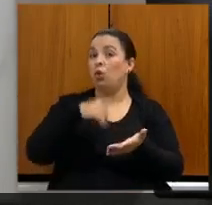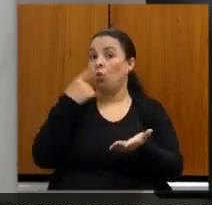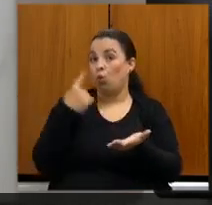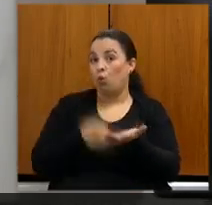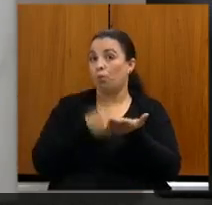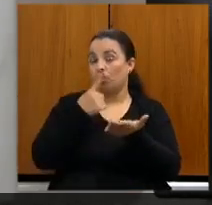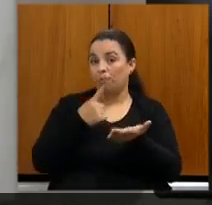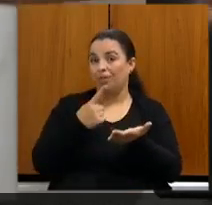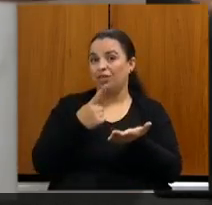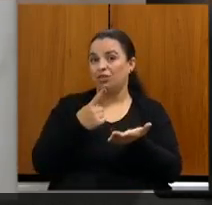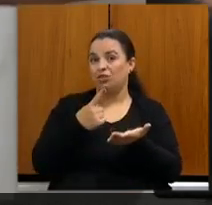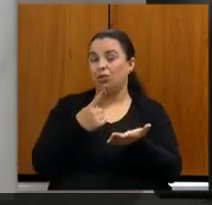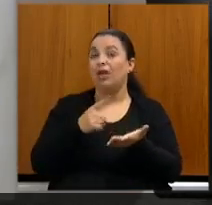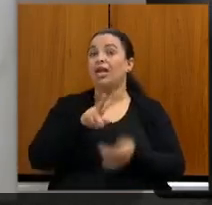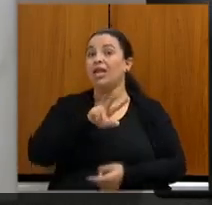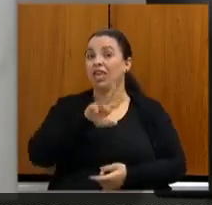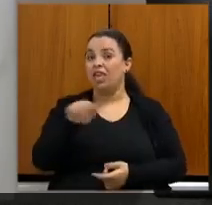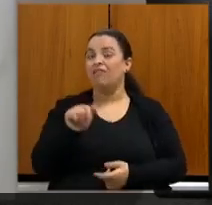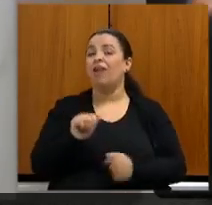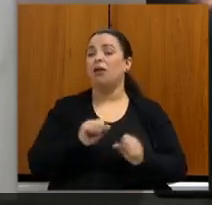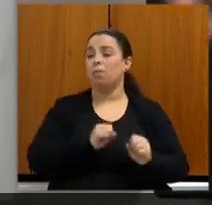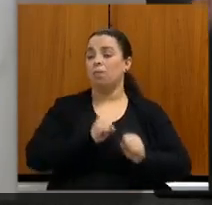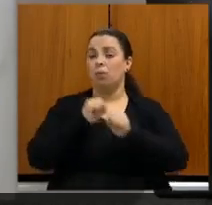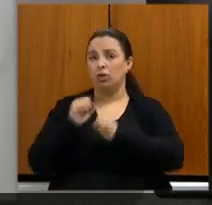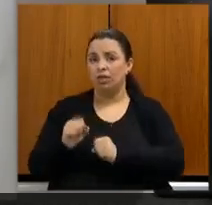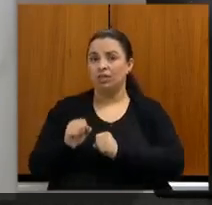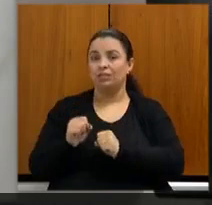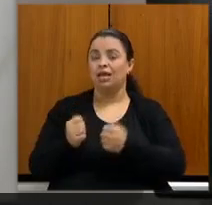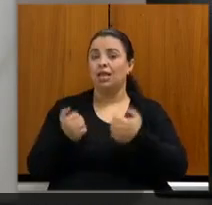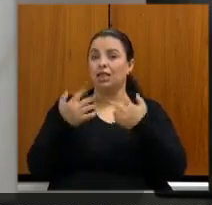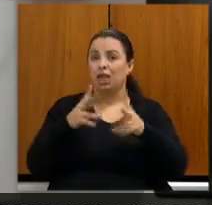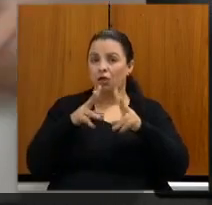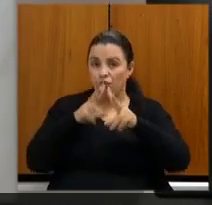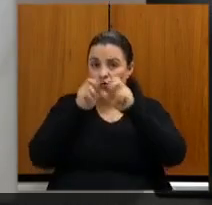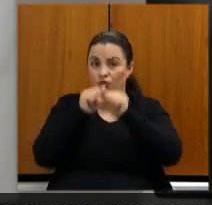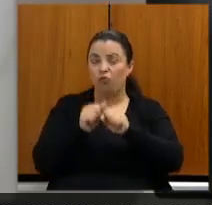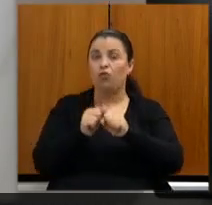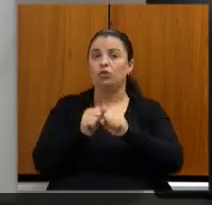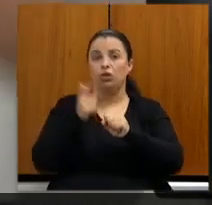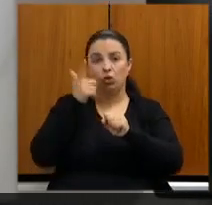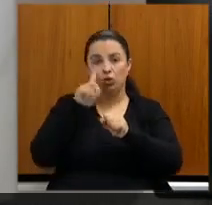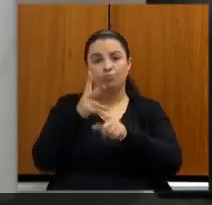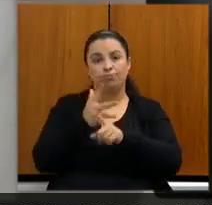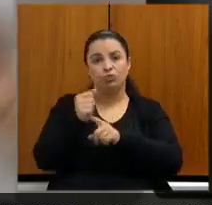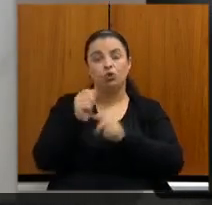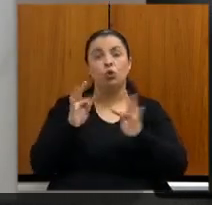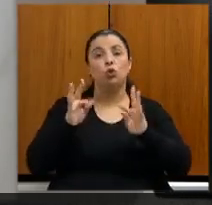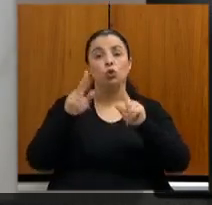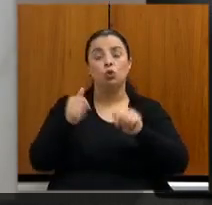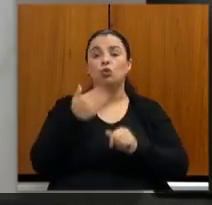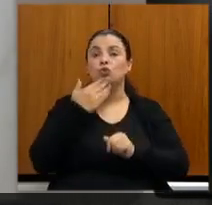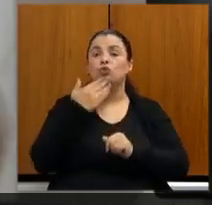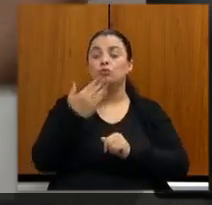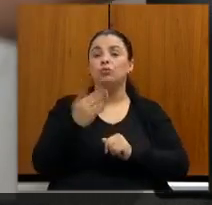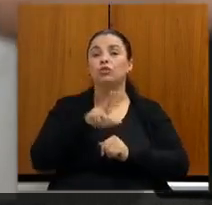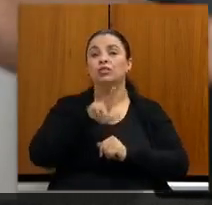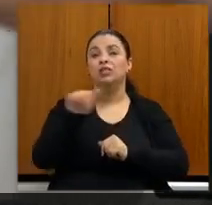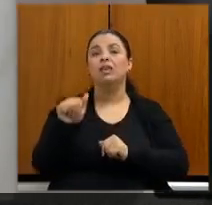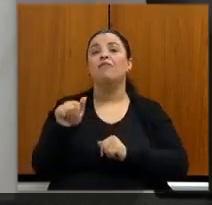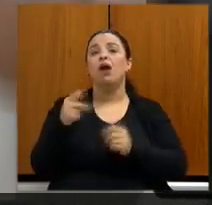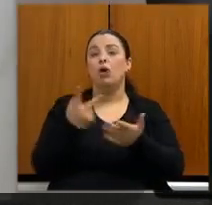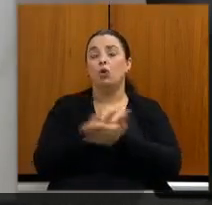que vai potencializar e colocar em prática todas as reivindicações que vai sair aqui dessa